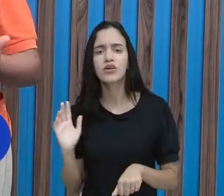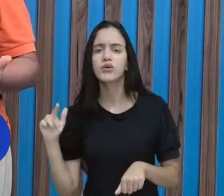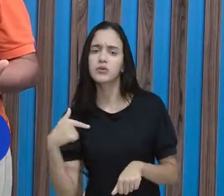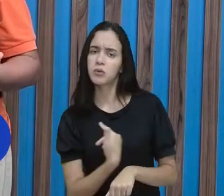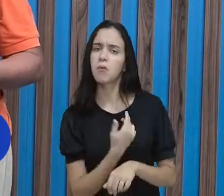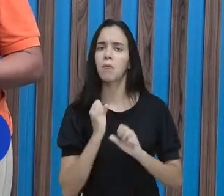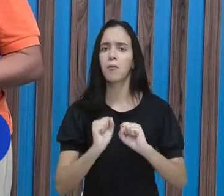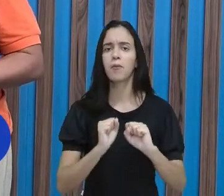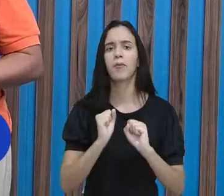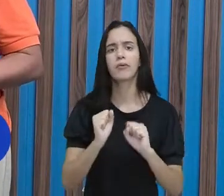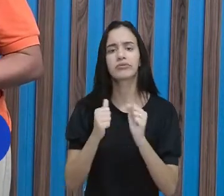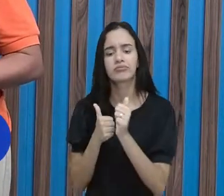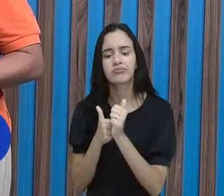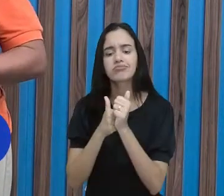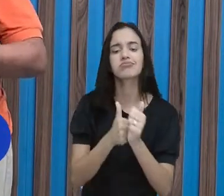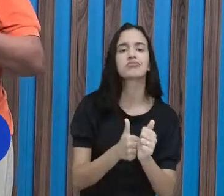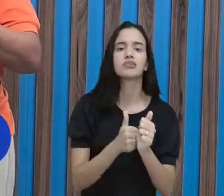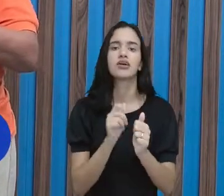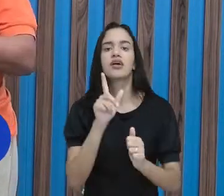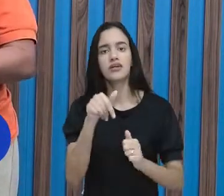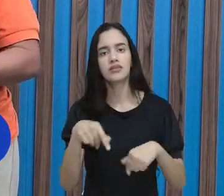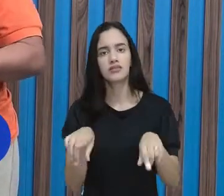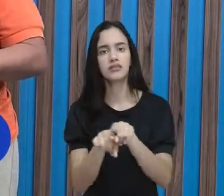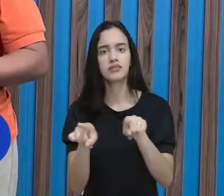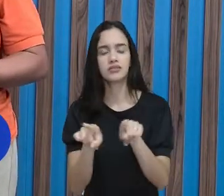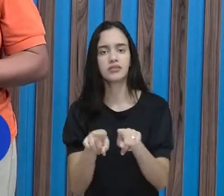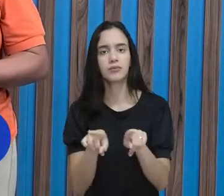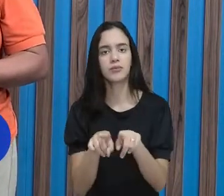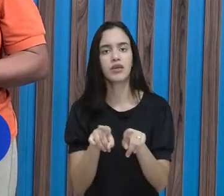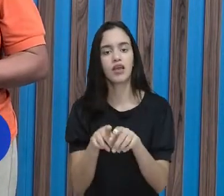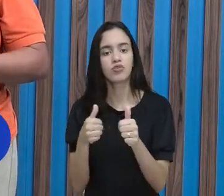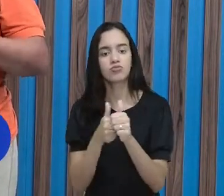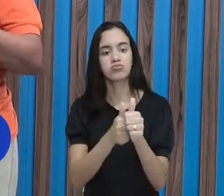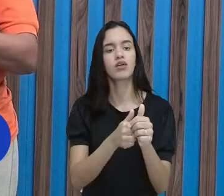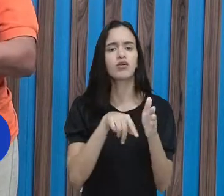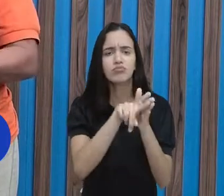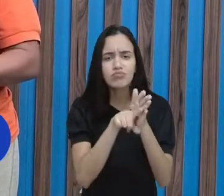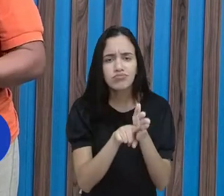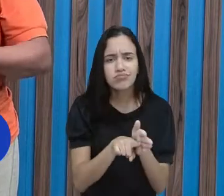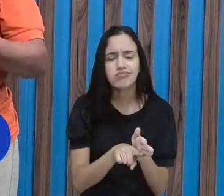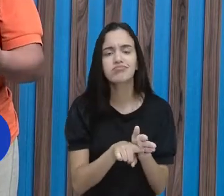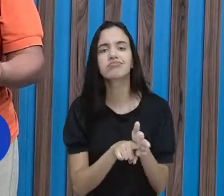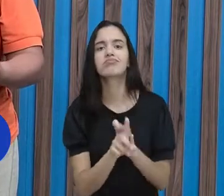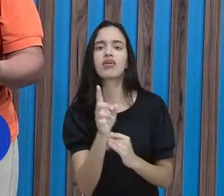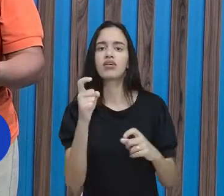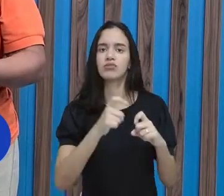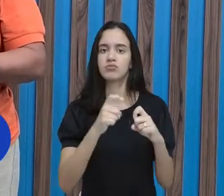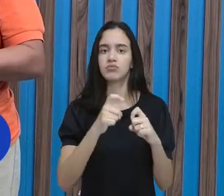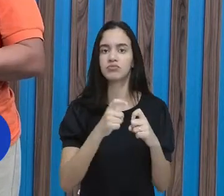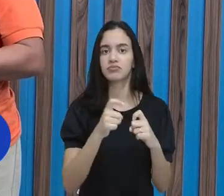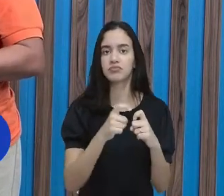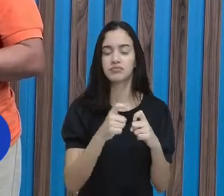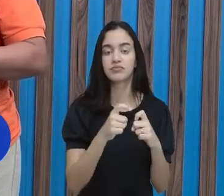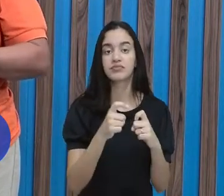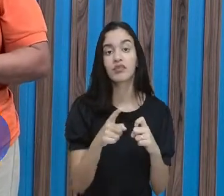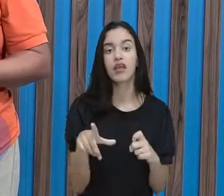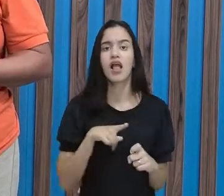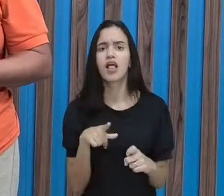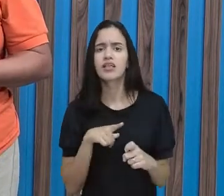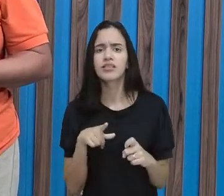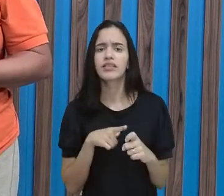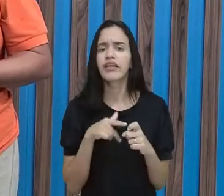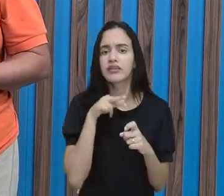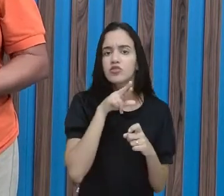ir ter um acompanhamento médico, a gente pode ir a uma consulta e através dos exames ter esse